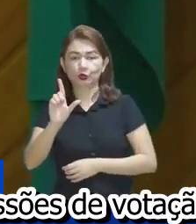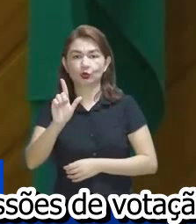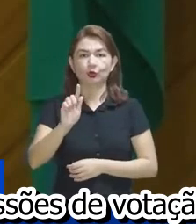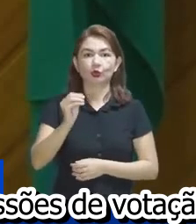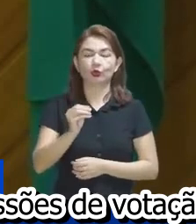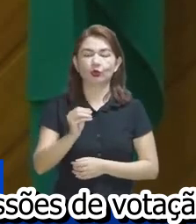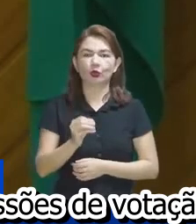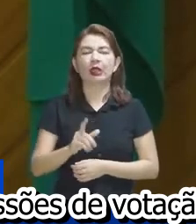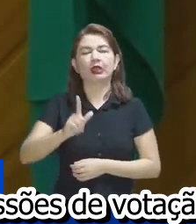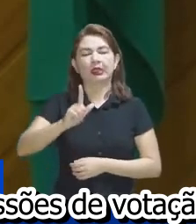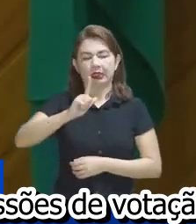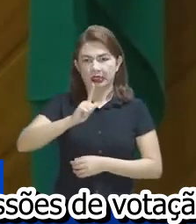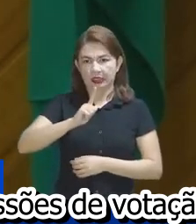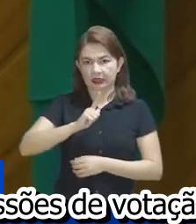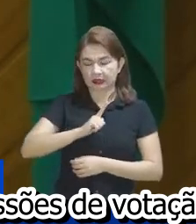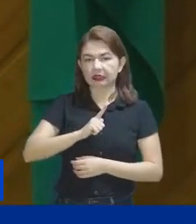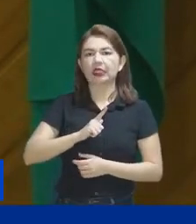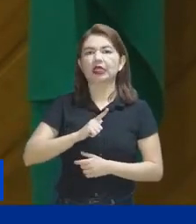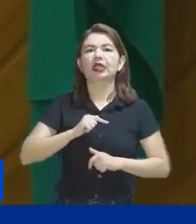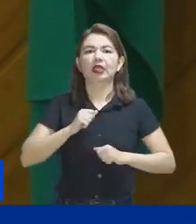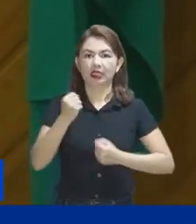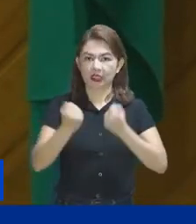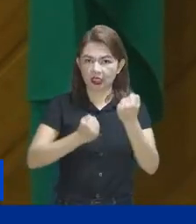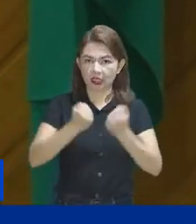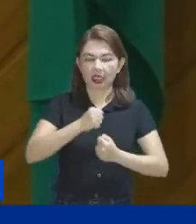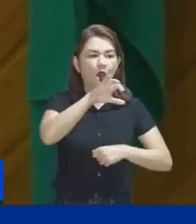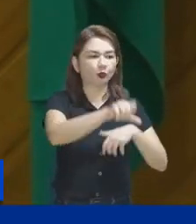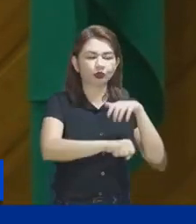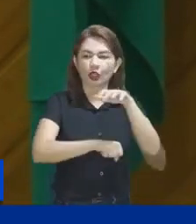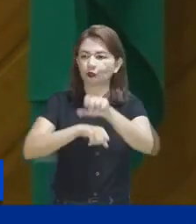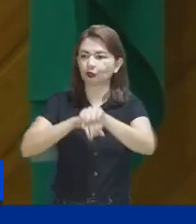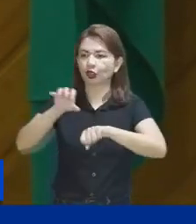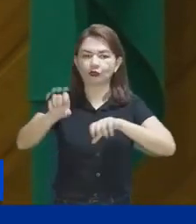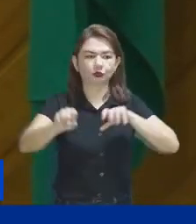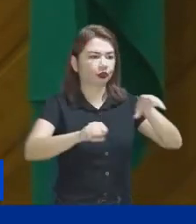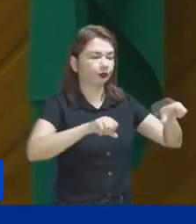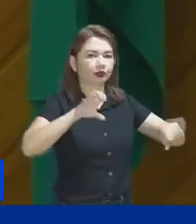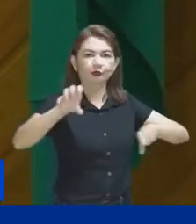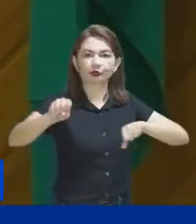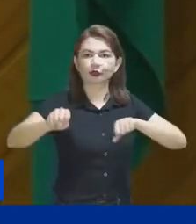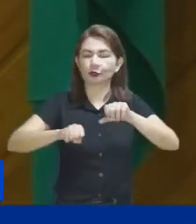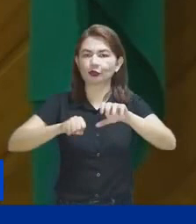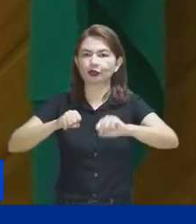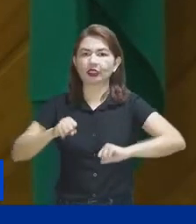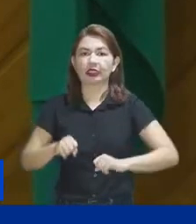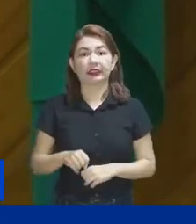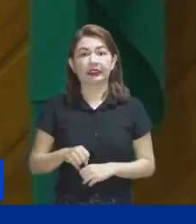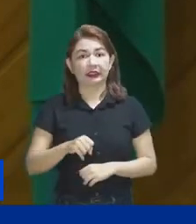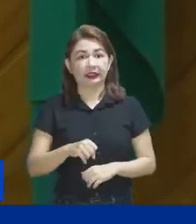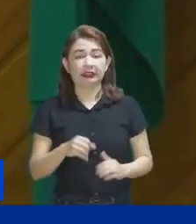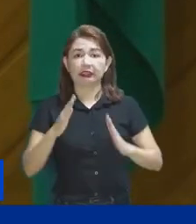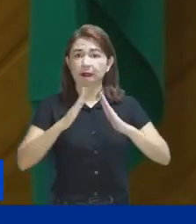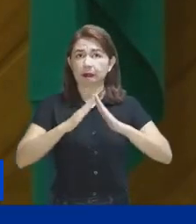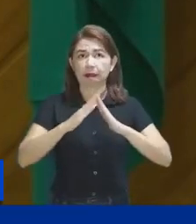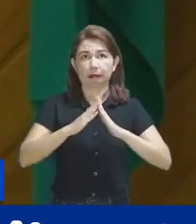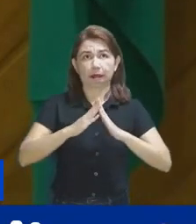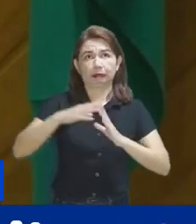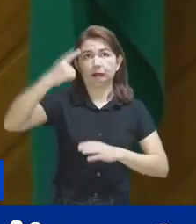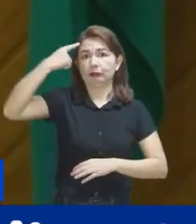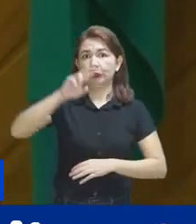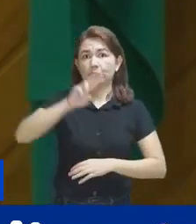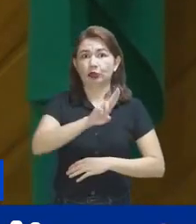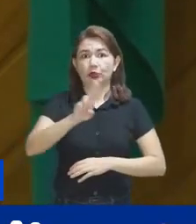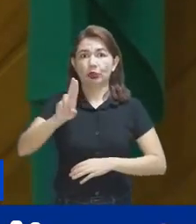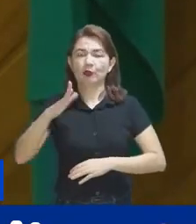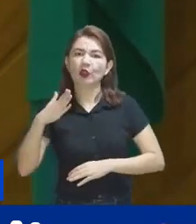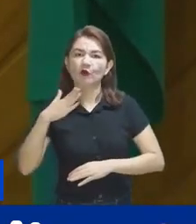irem até suas sessões de votação para votarem, que na data de hoje estava em casa e um indivíduo que não sabe o nome passou